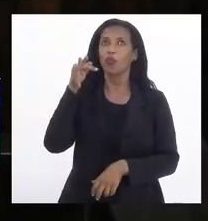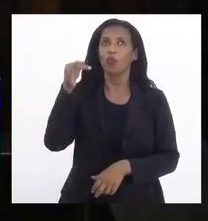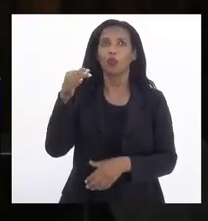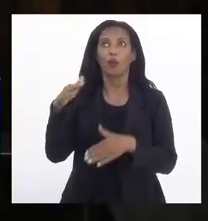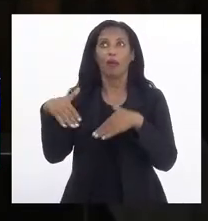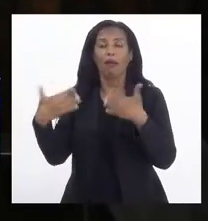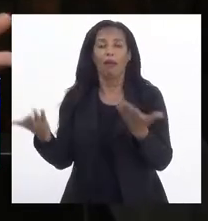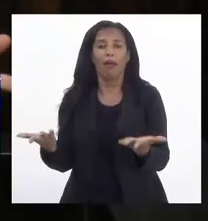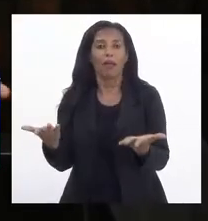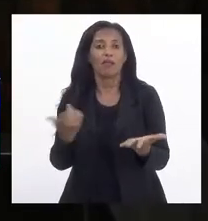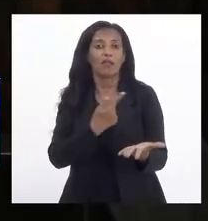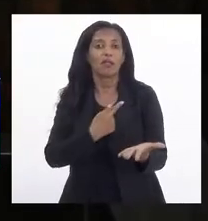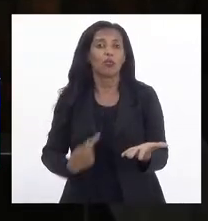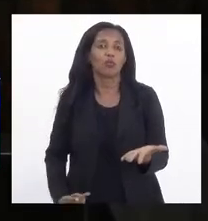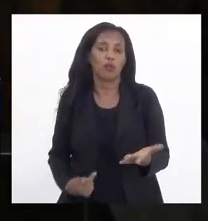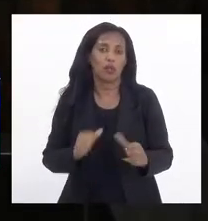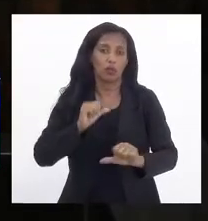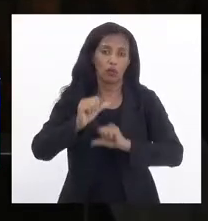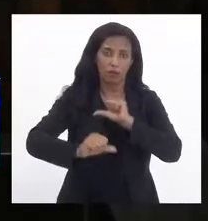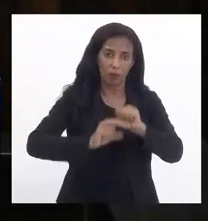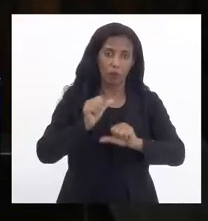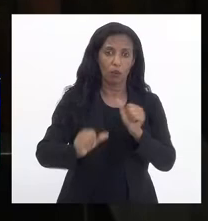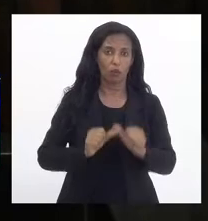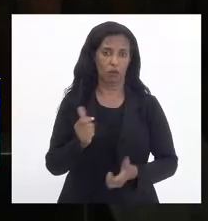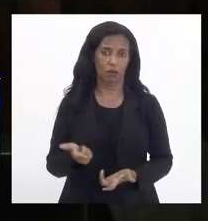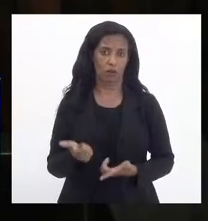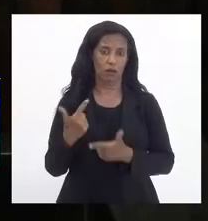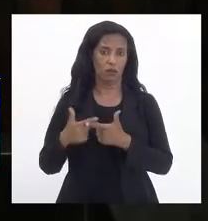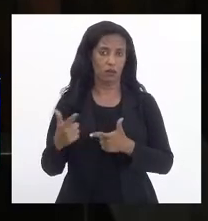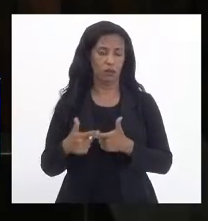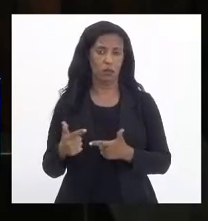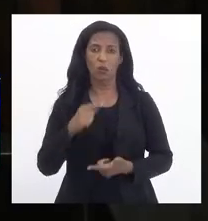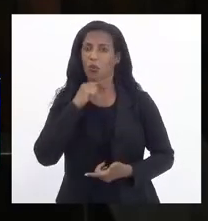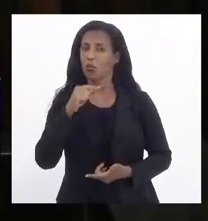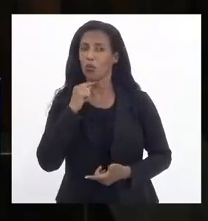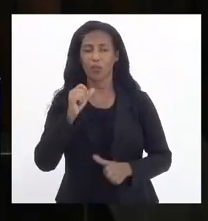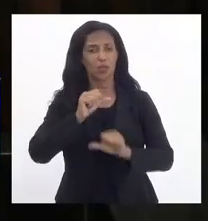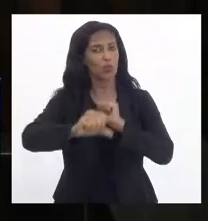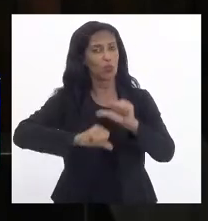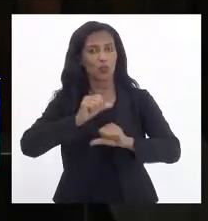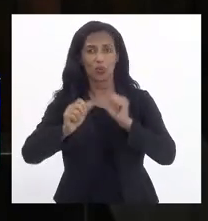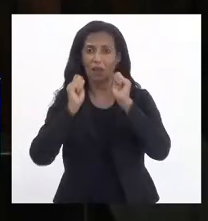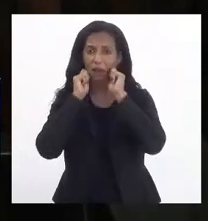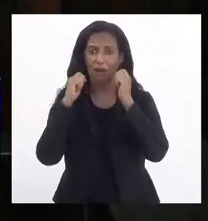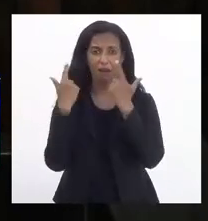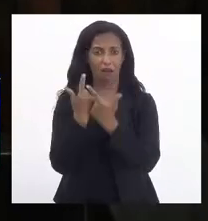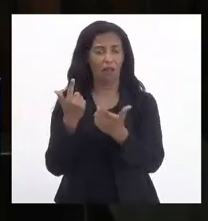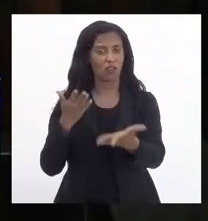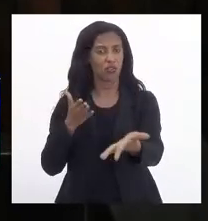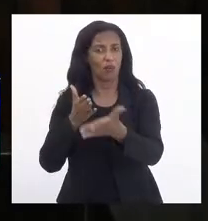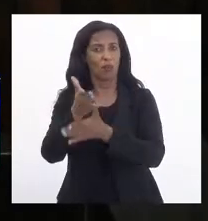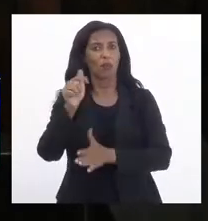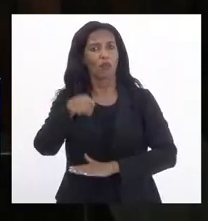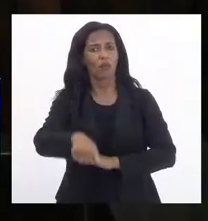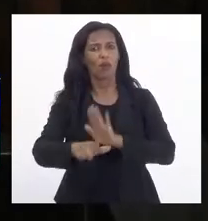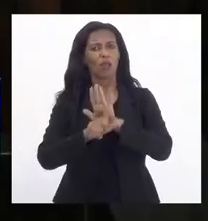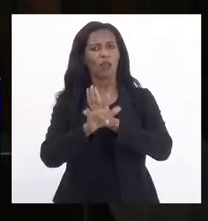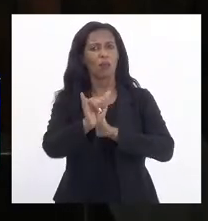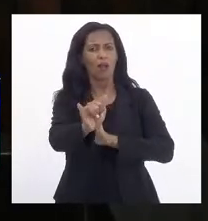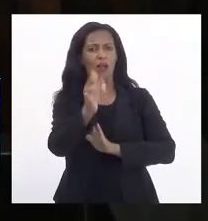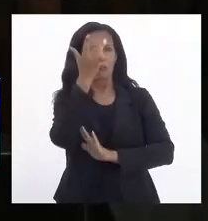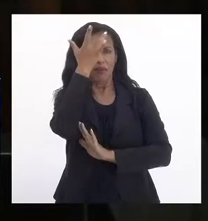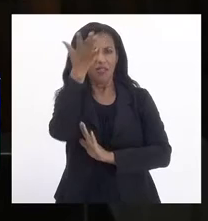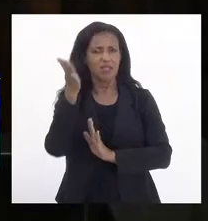o governador nós vamos conseguir mudar essa situação. Nós não conseguimos mudar pelo Parlamento, nós aprovamos aqui uma lei para facilitar